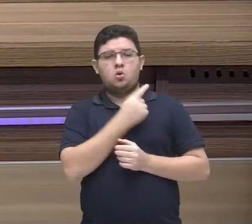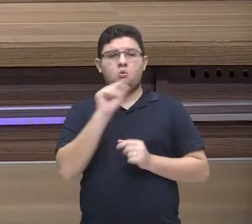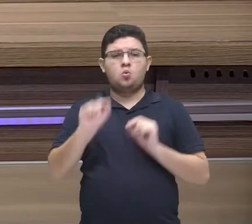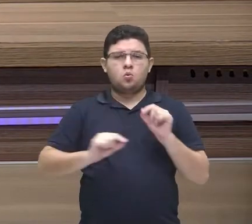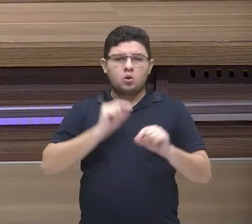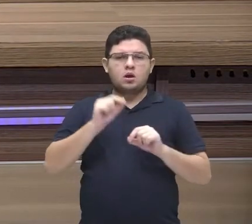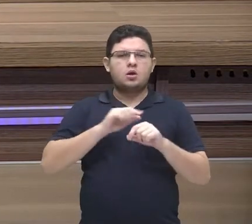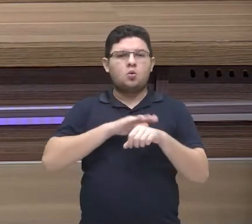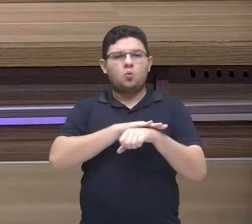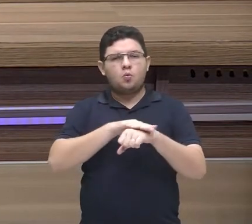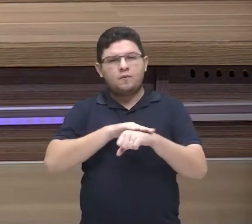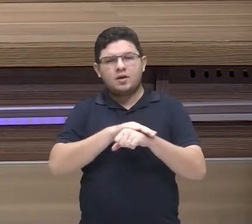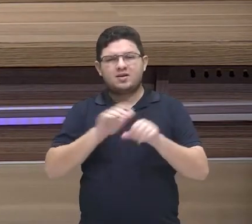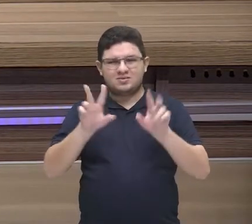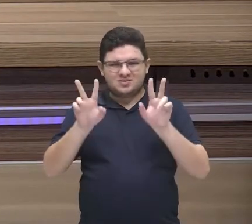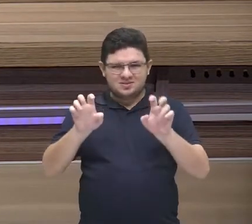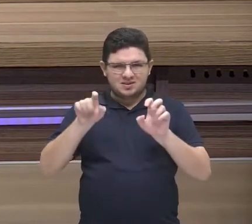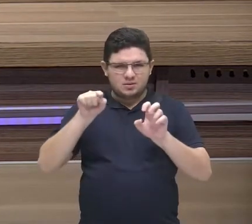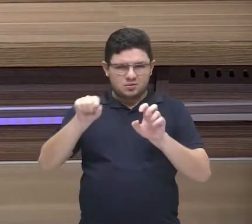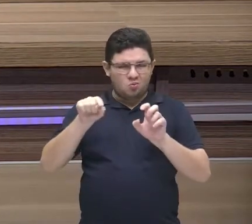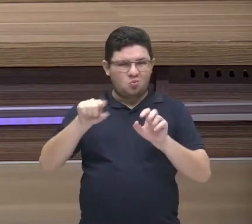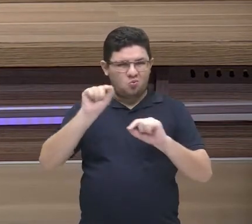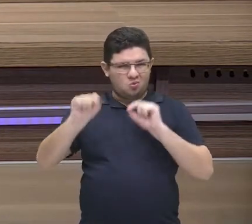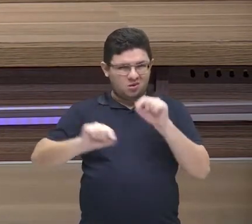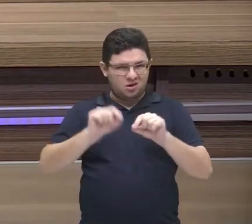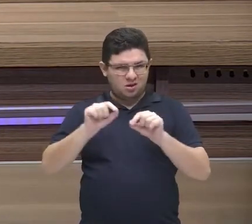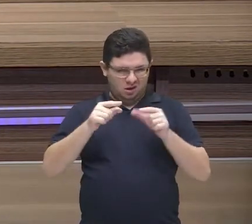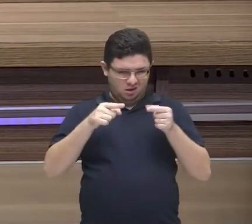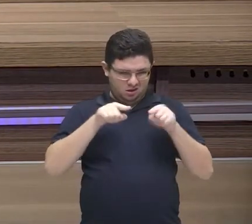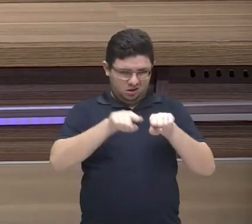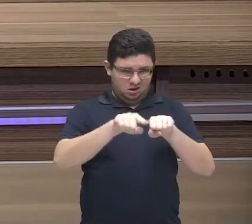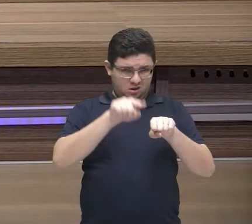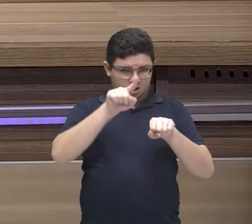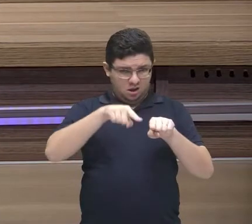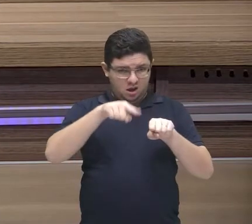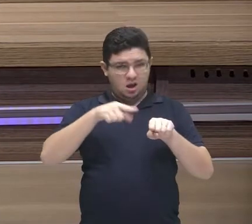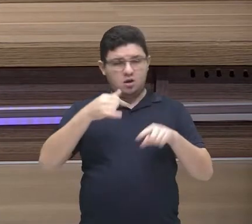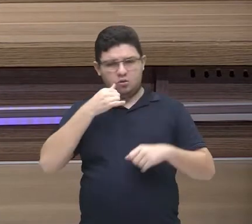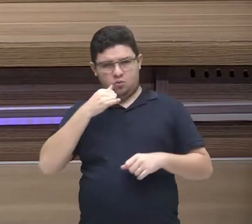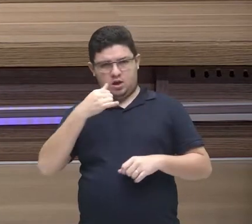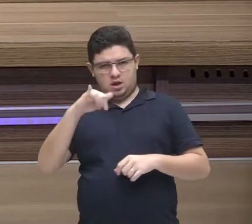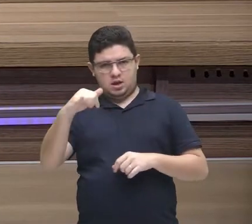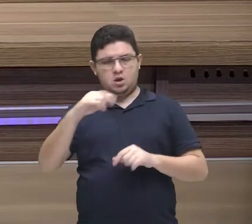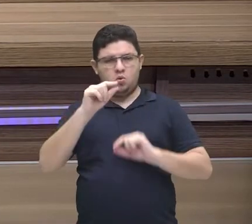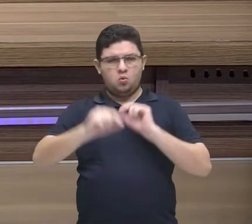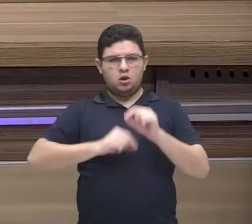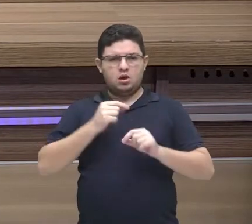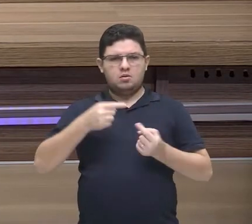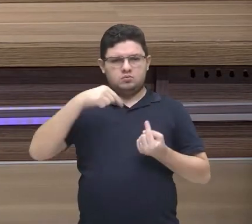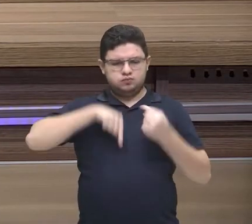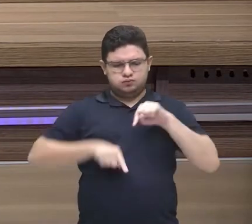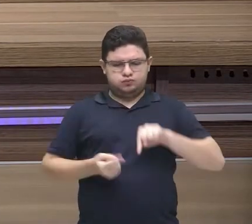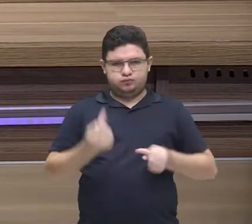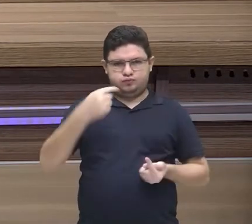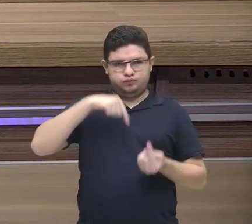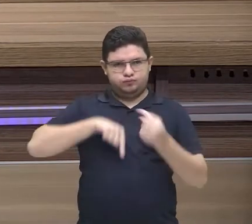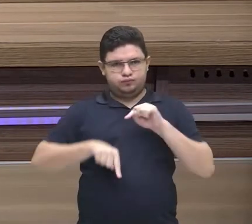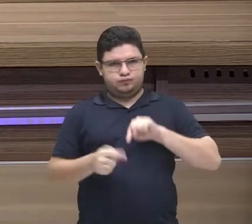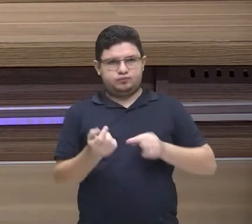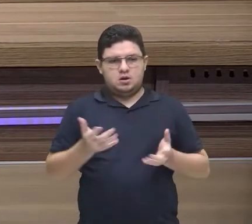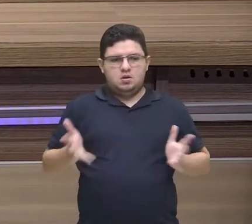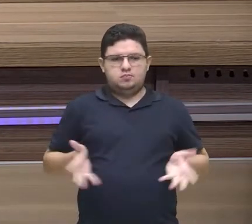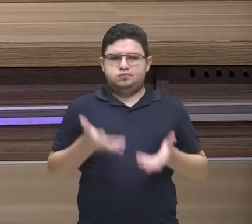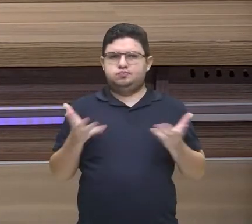disso é uma energia que vem através dos hormônios e o